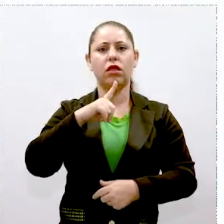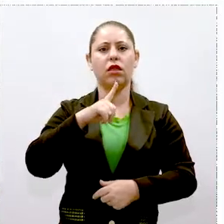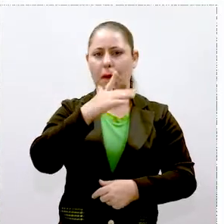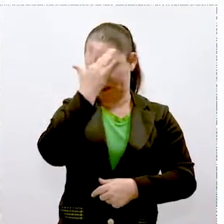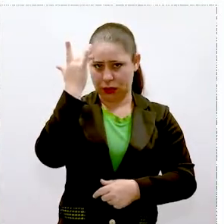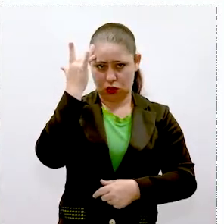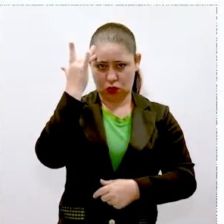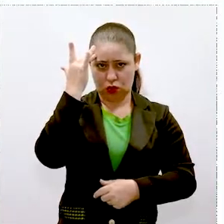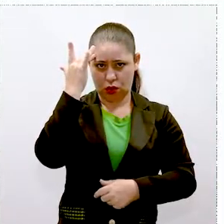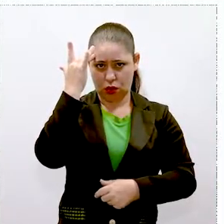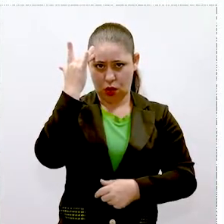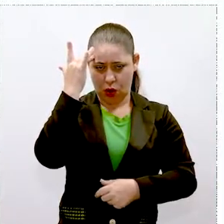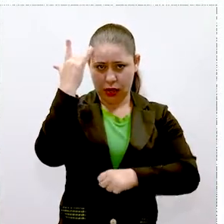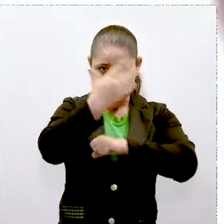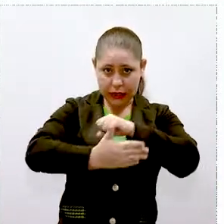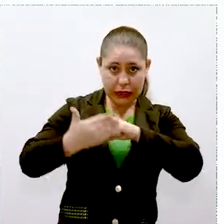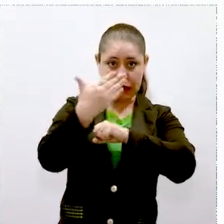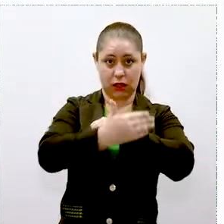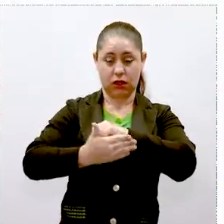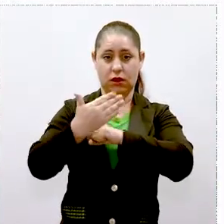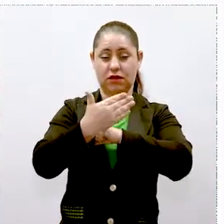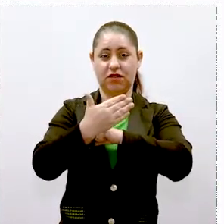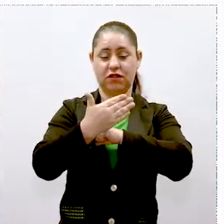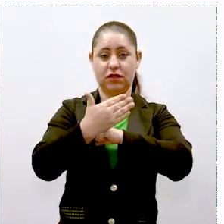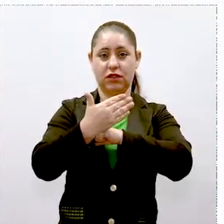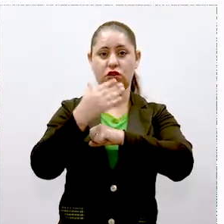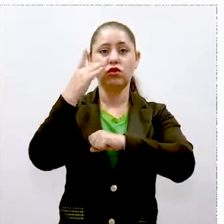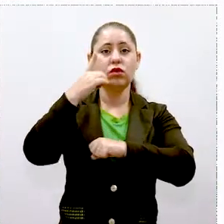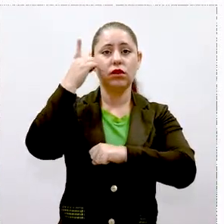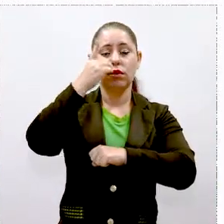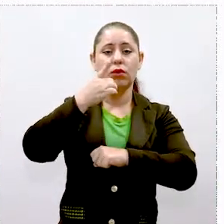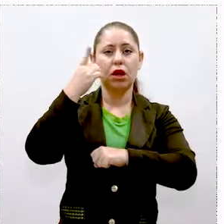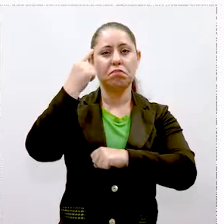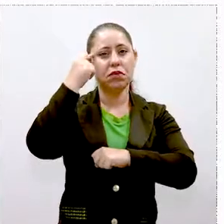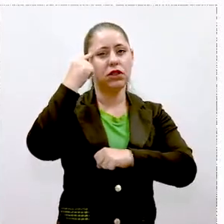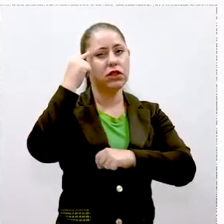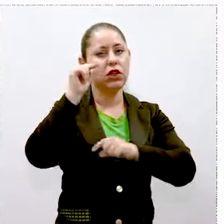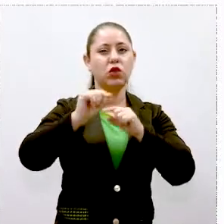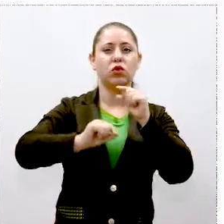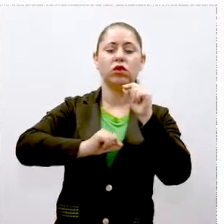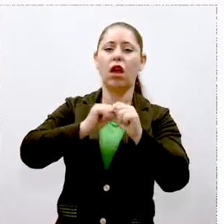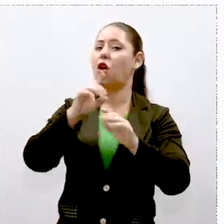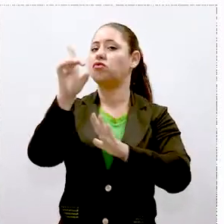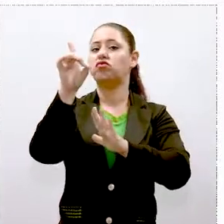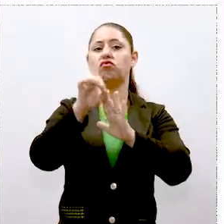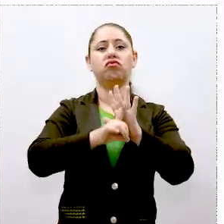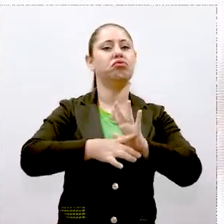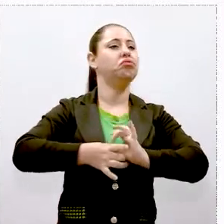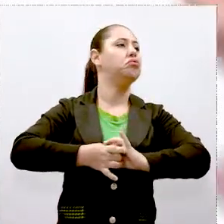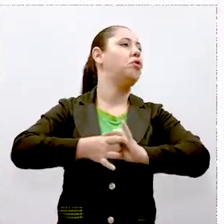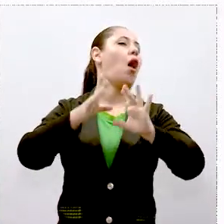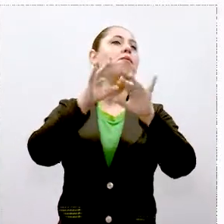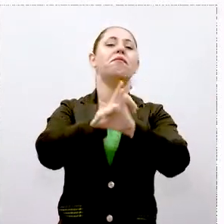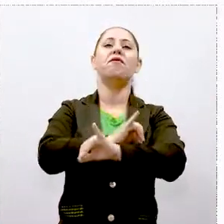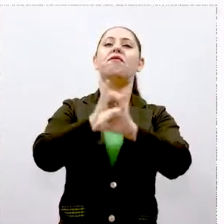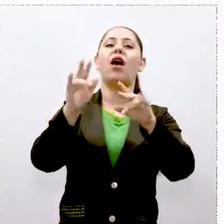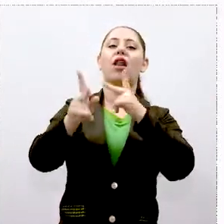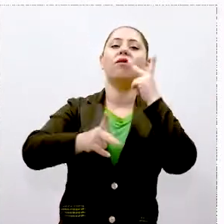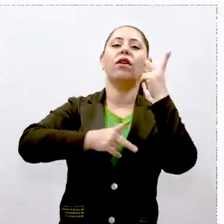tem gente que defende o deputado achando que é um direito